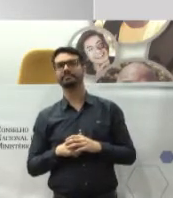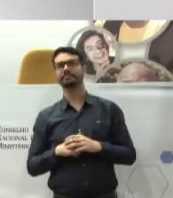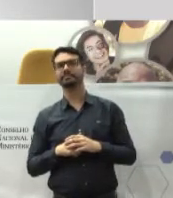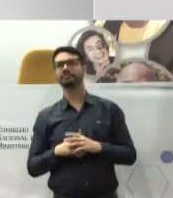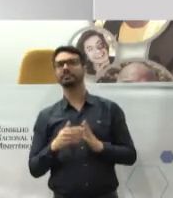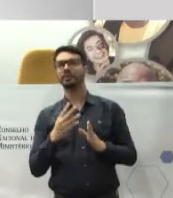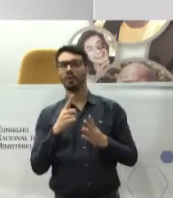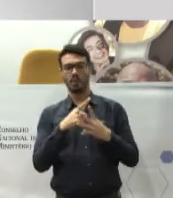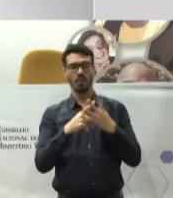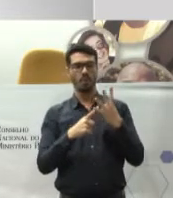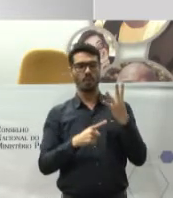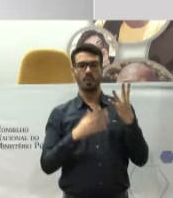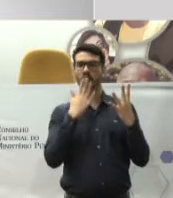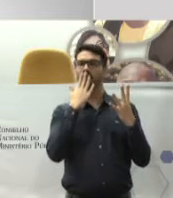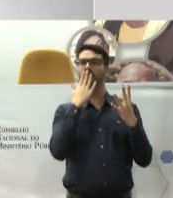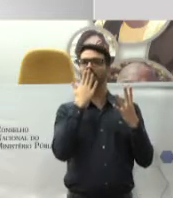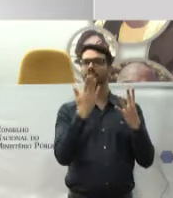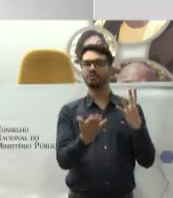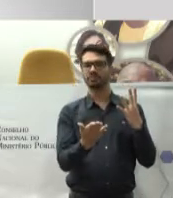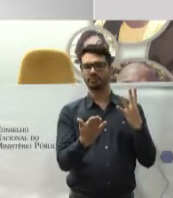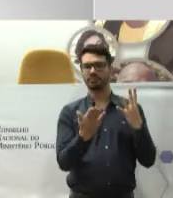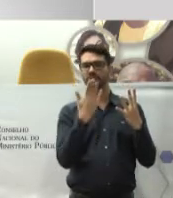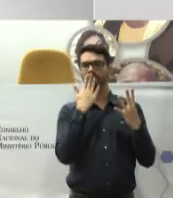4 tipos de